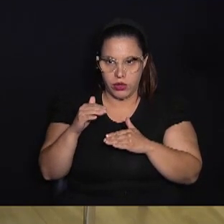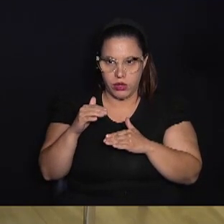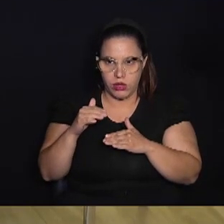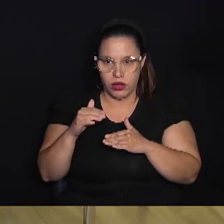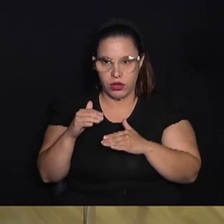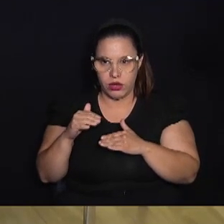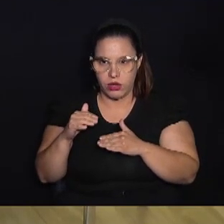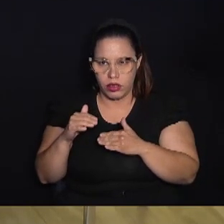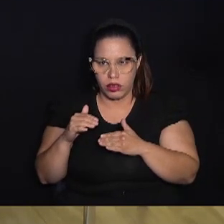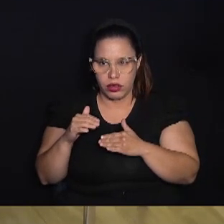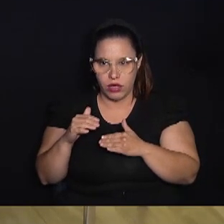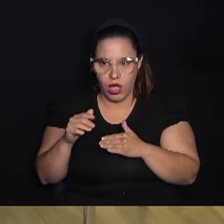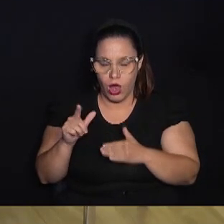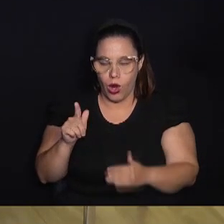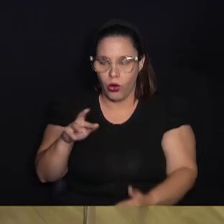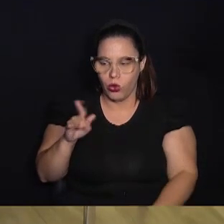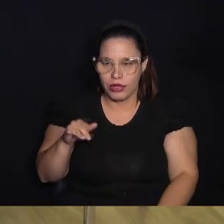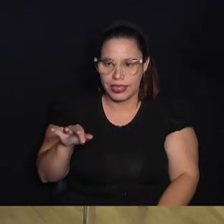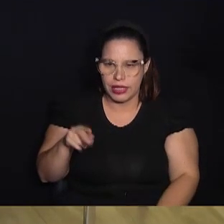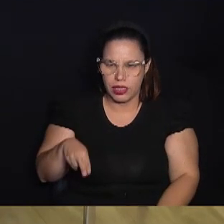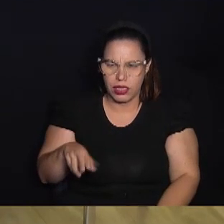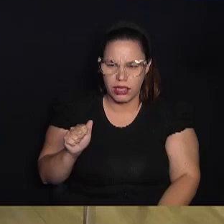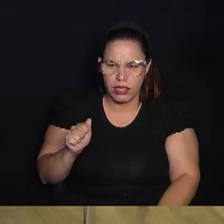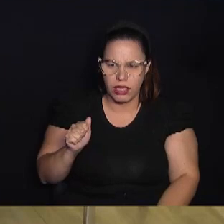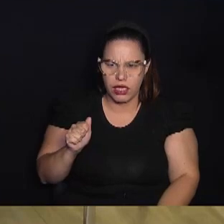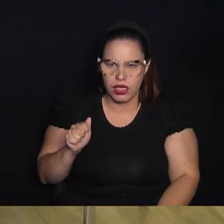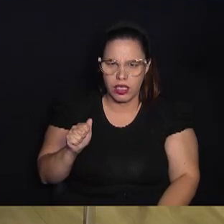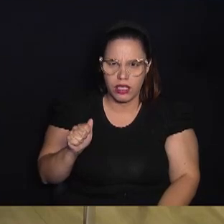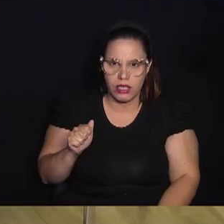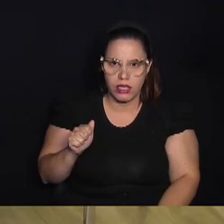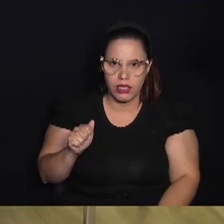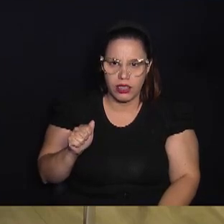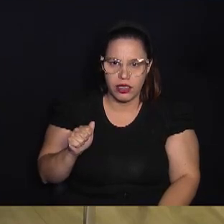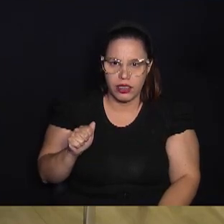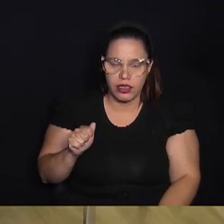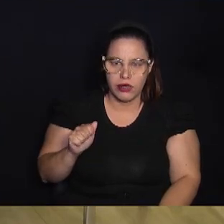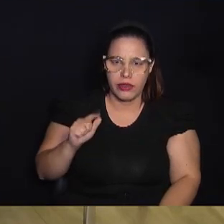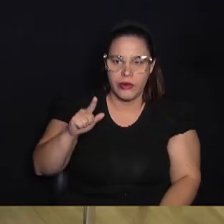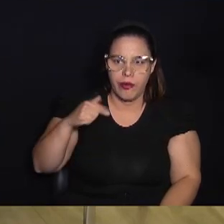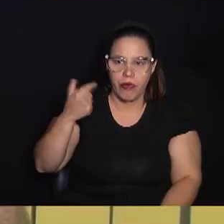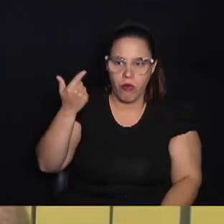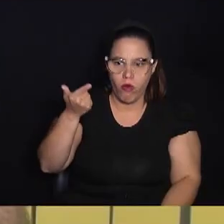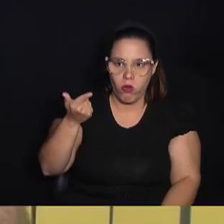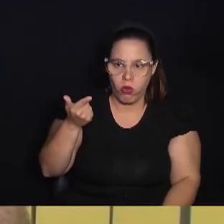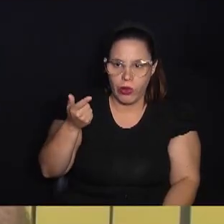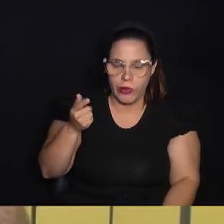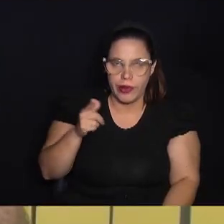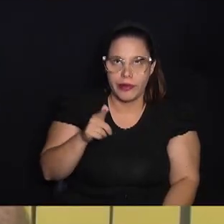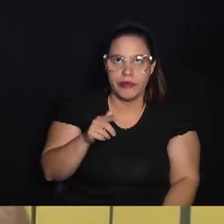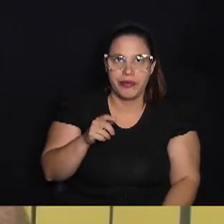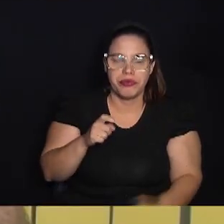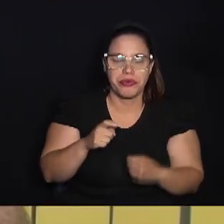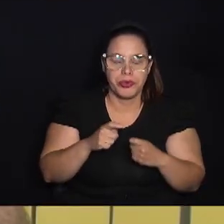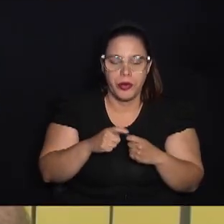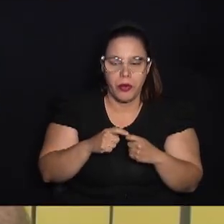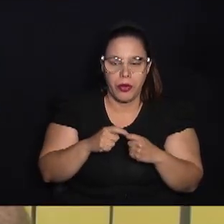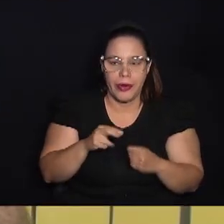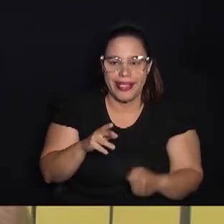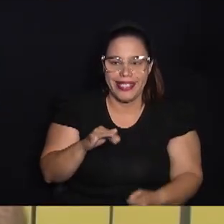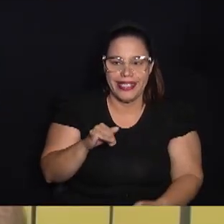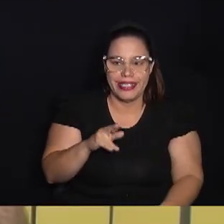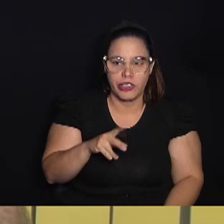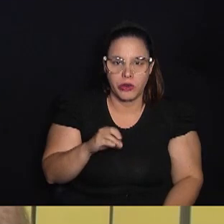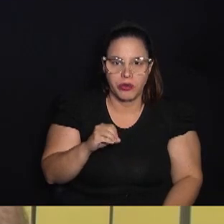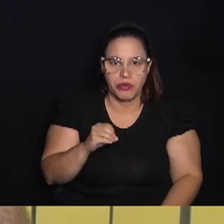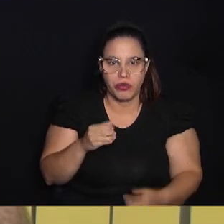é ali é a Lusitana é Lusitana ele ia até o próximo quarteirão ele ia até quase a Dr Quirino né E ali